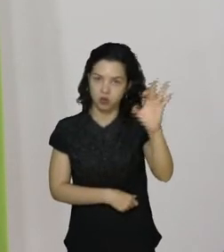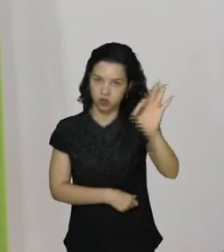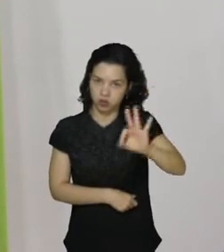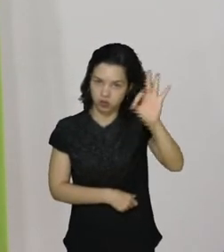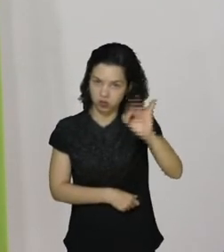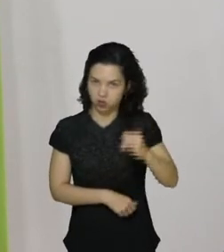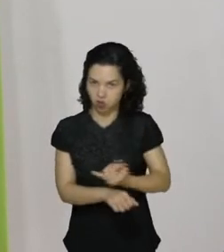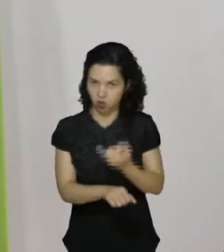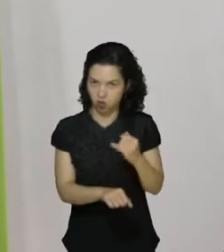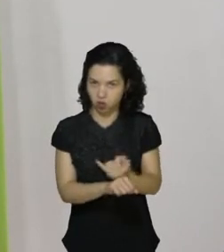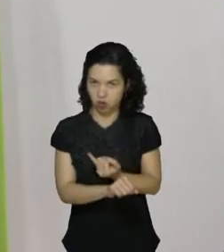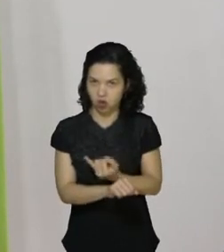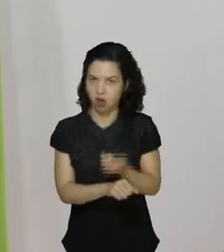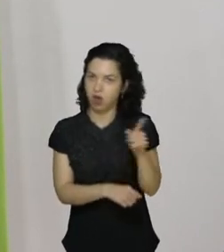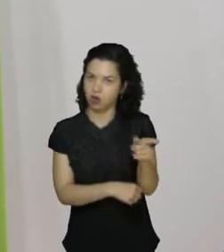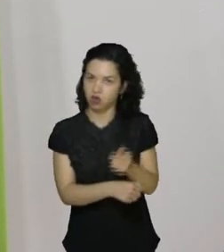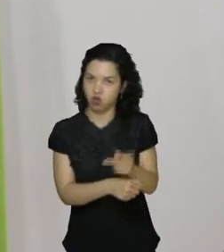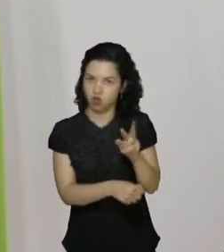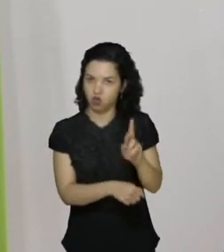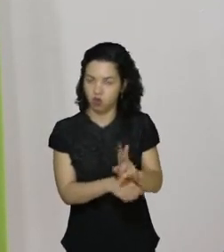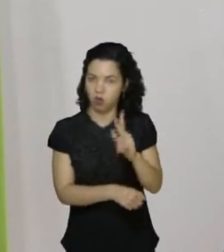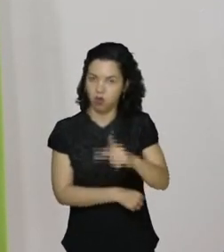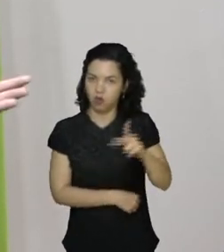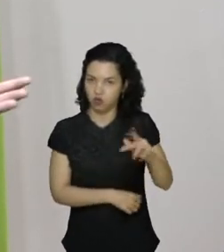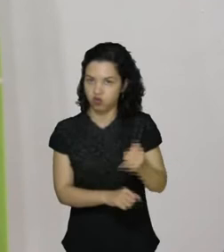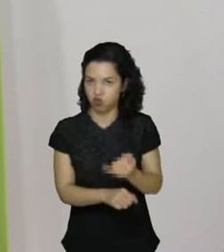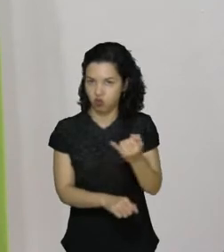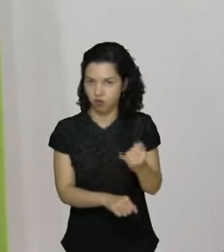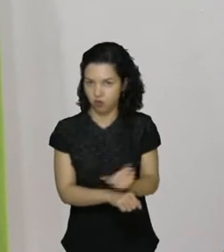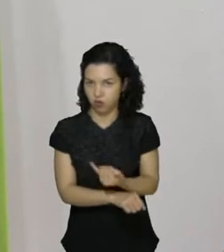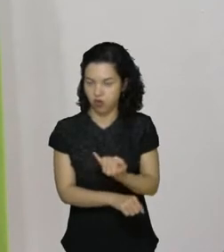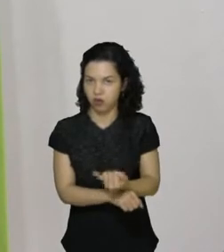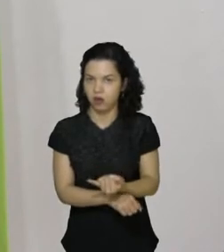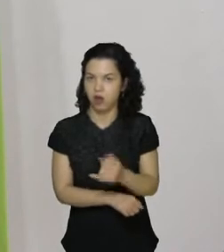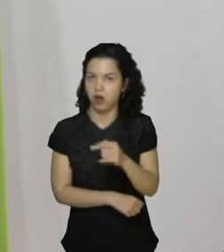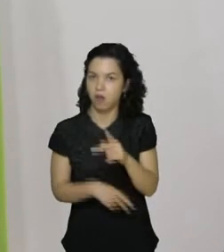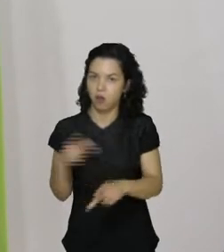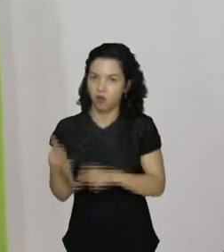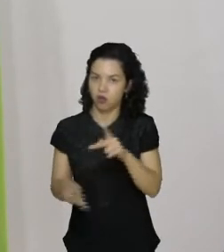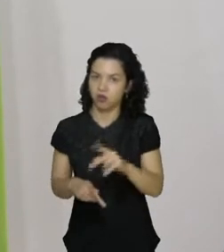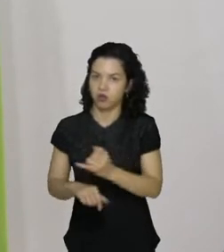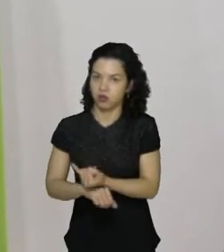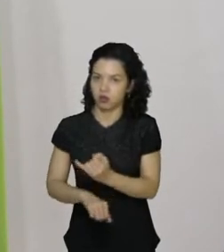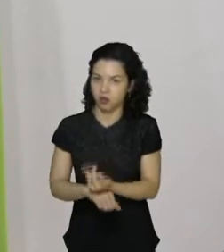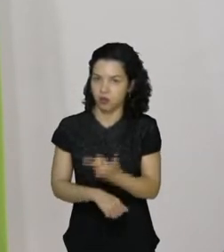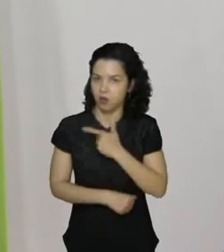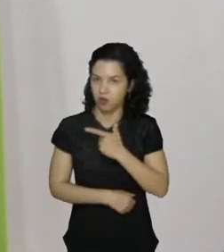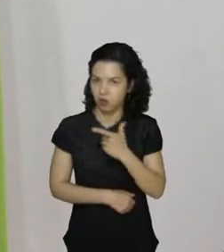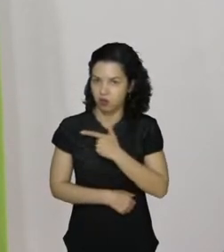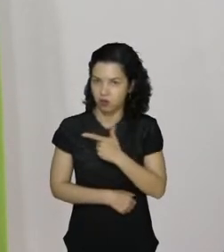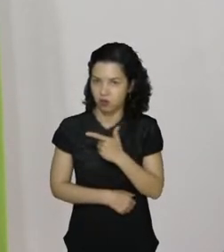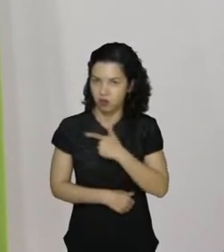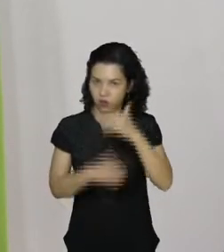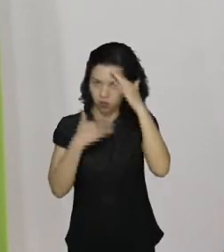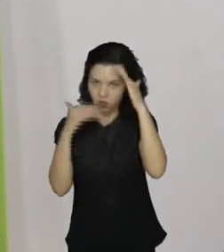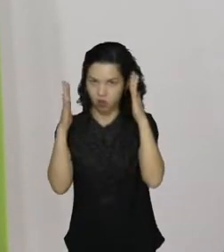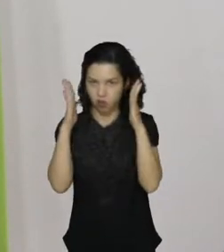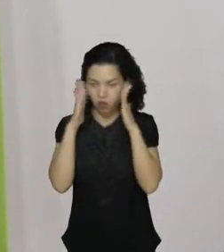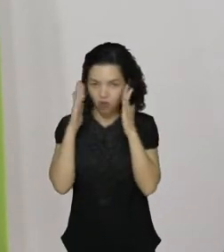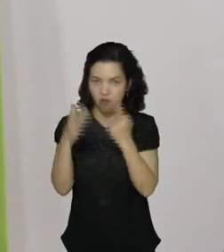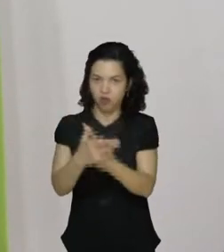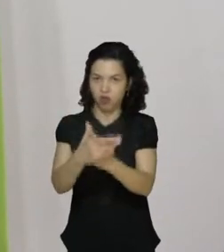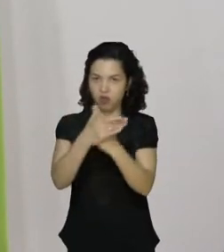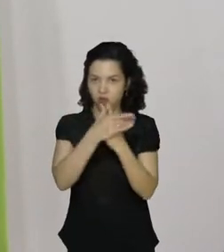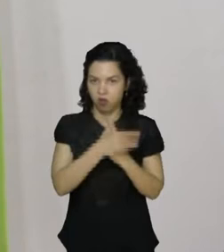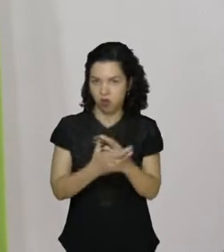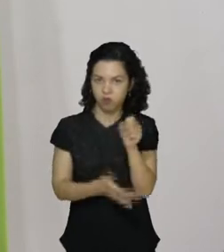antropóloga, doutora, professora em Joinville, o joinvilense é brega, feio, fascista e é dejeto. Como é que é a